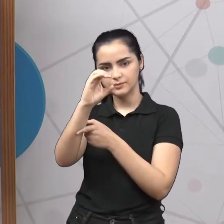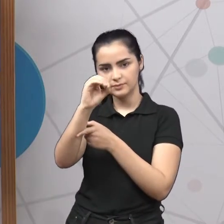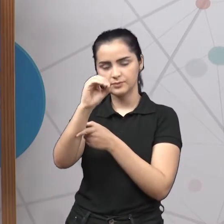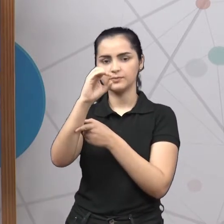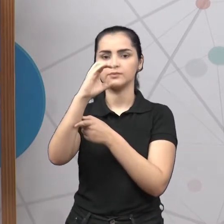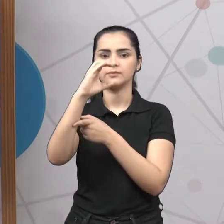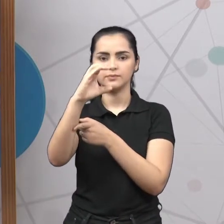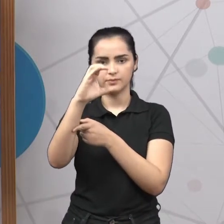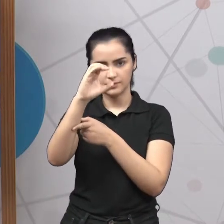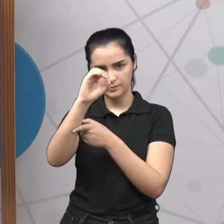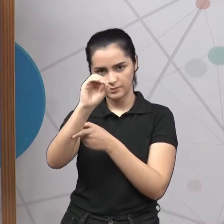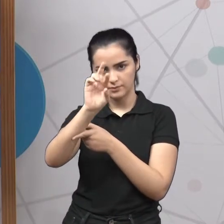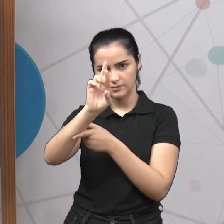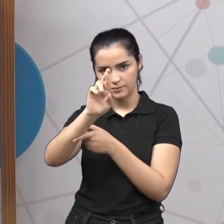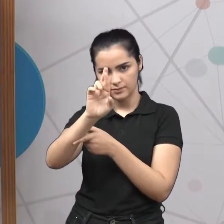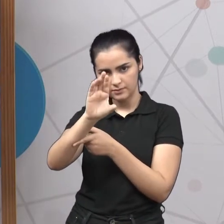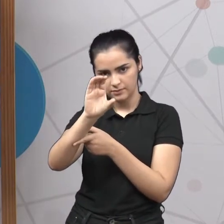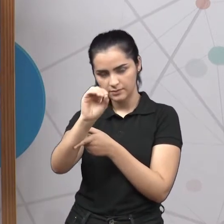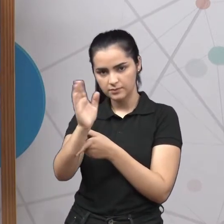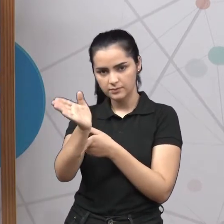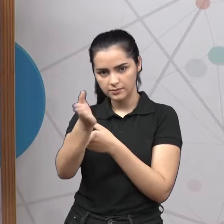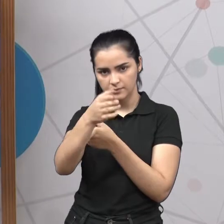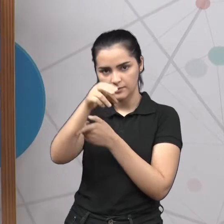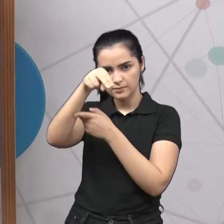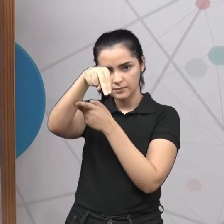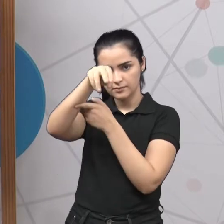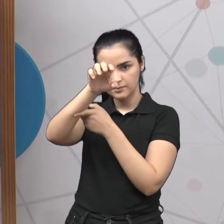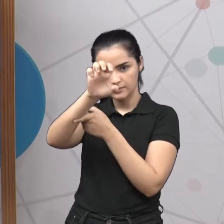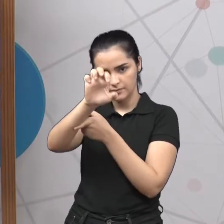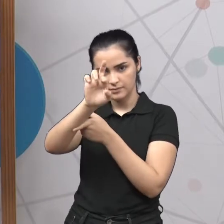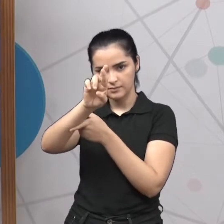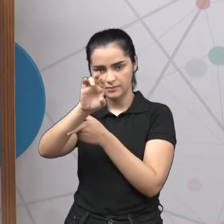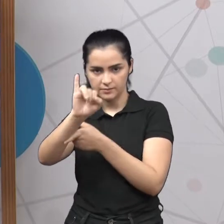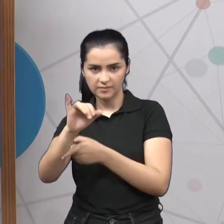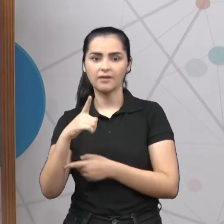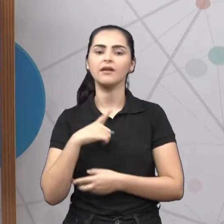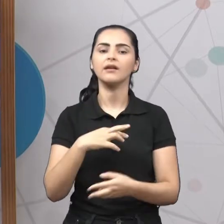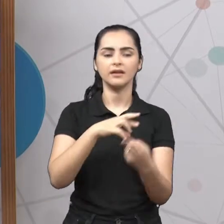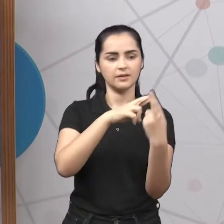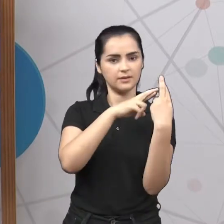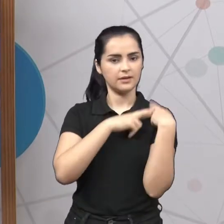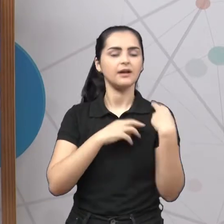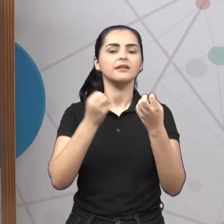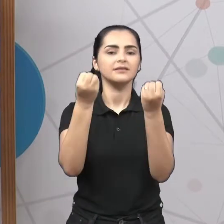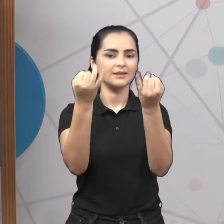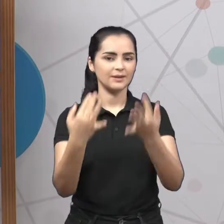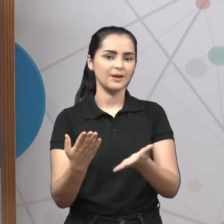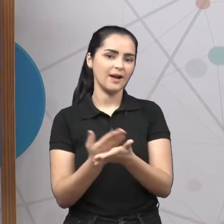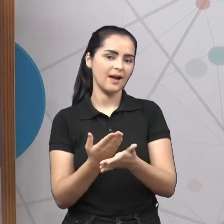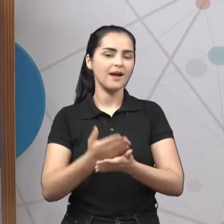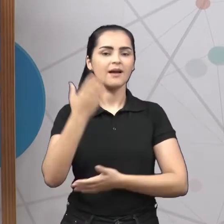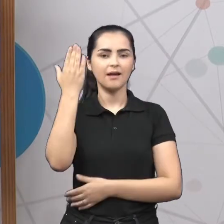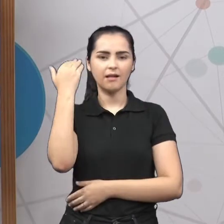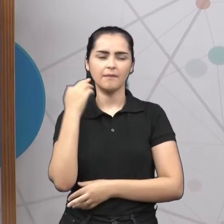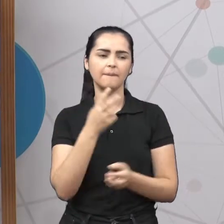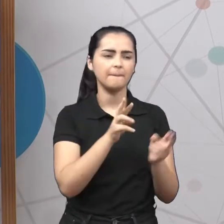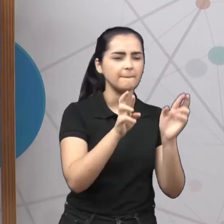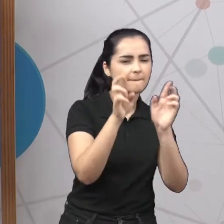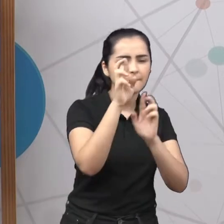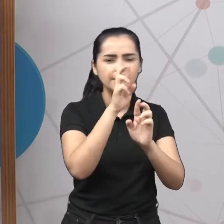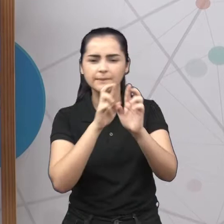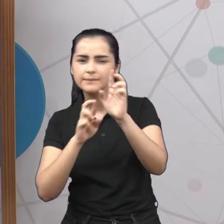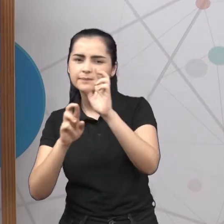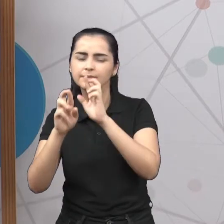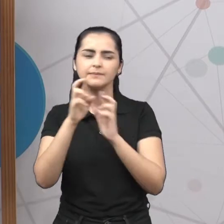Socorro Neri. Ela é que tem a responsabilidade que eu falei na aula passada de